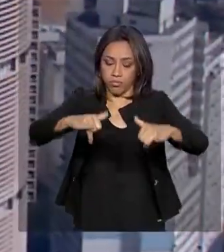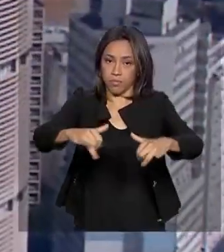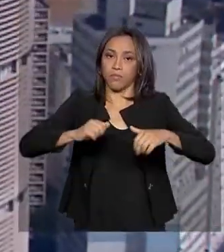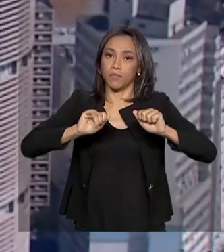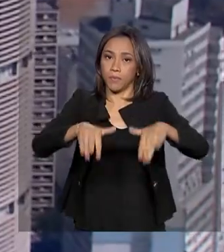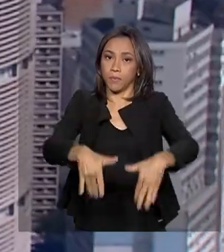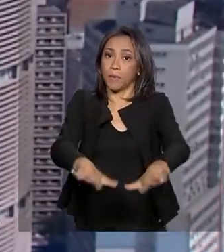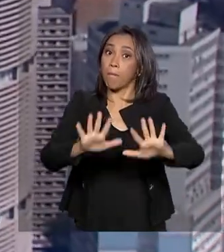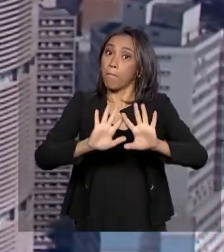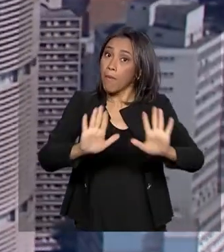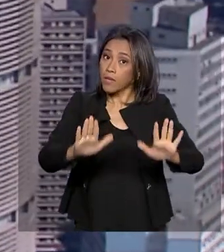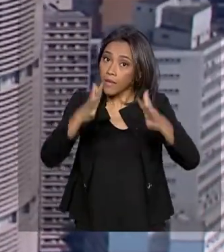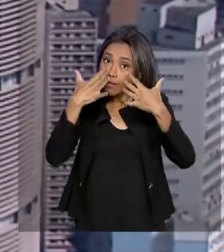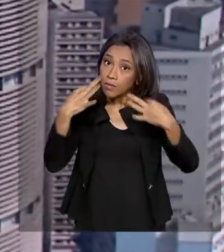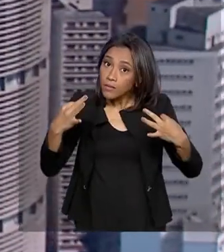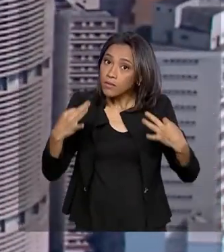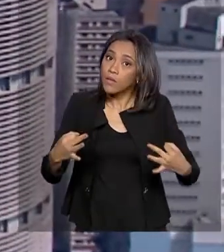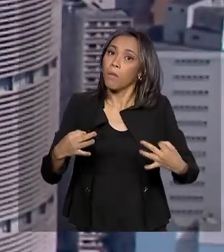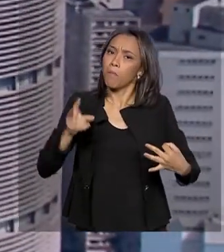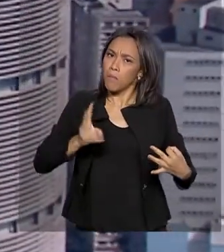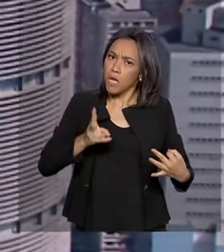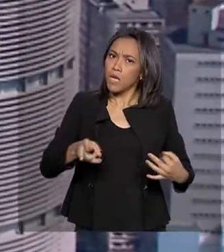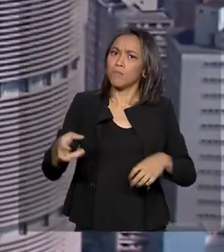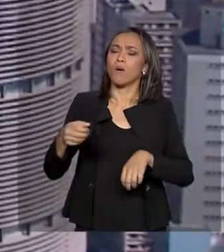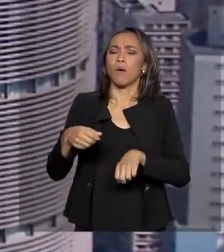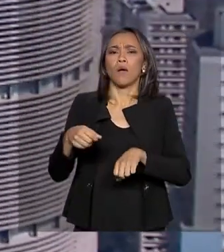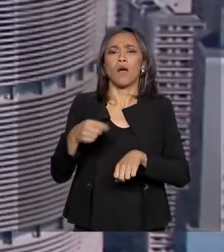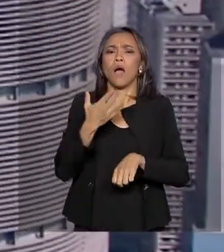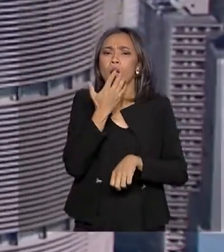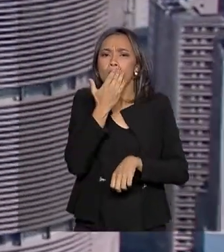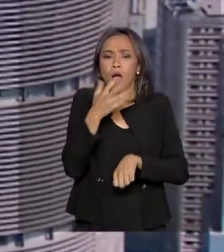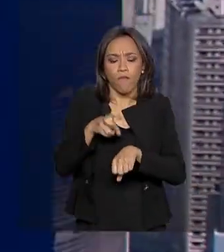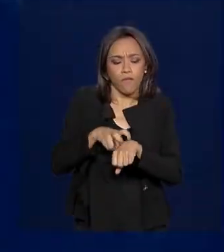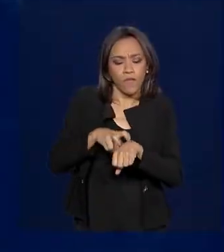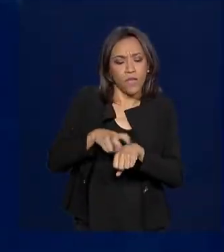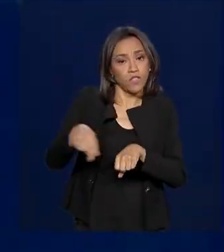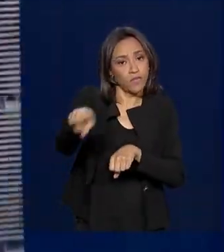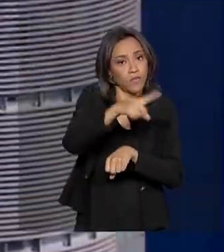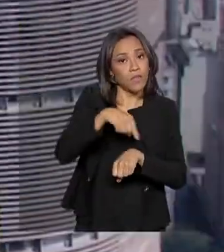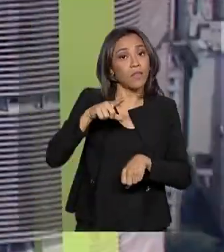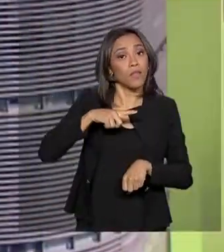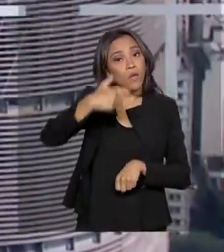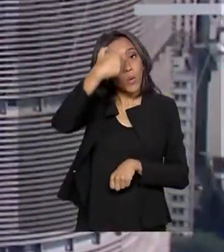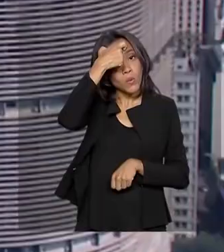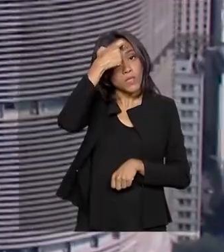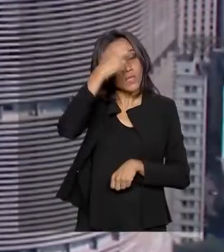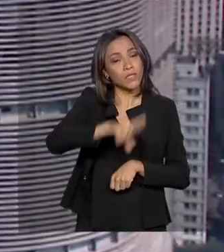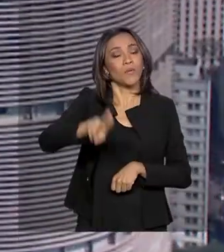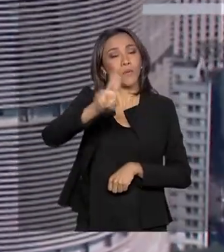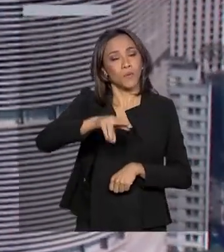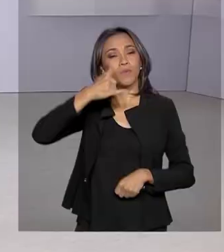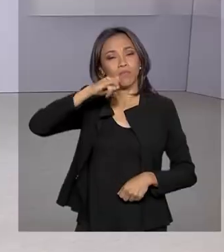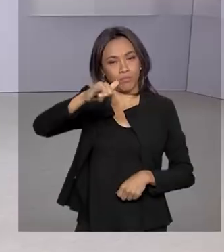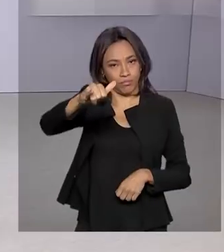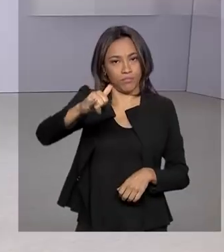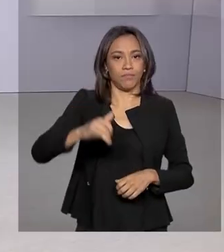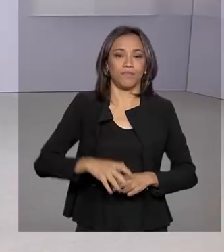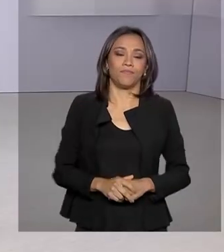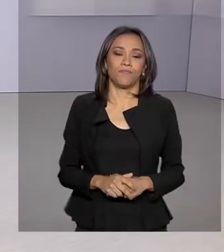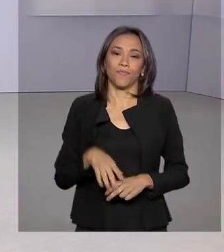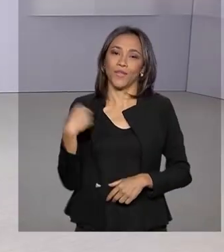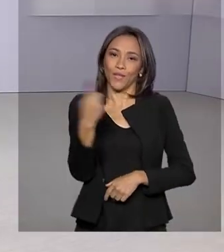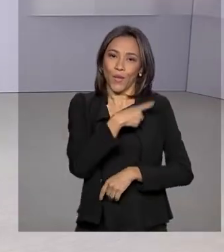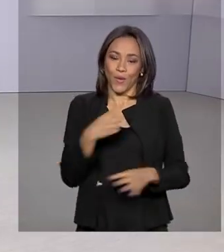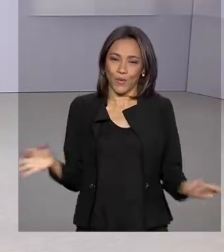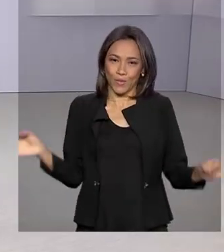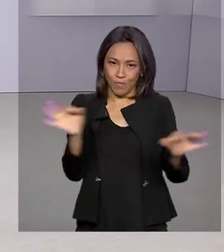orienta que mesmo com o acionamento da bandeira verde, um consumidor tenha consciência e evite o desperdício. A